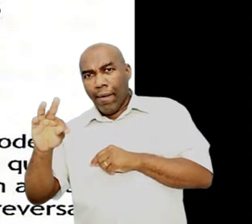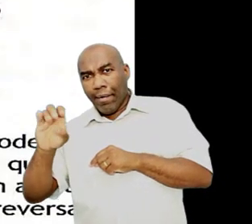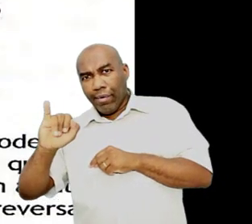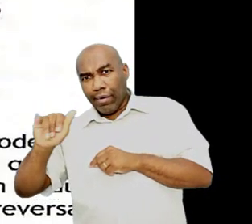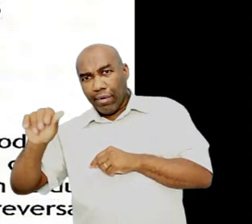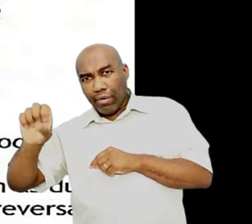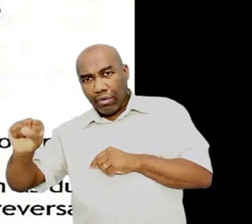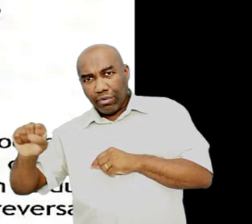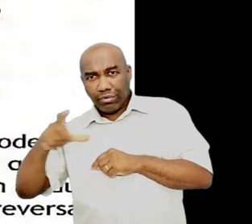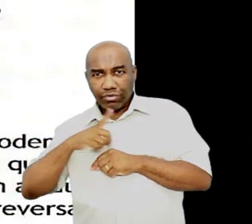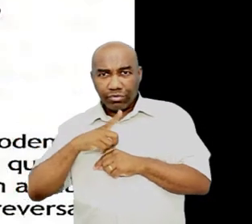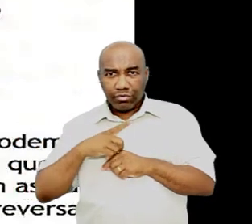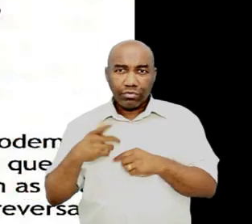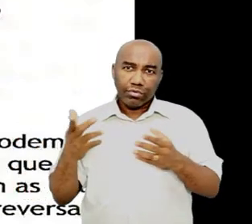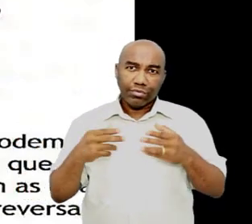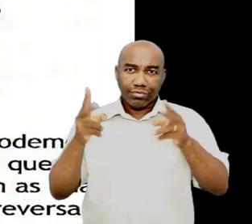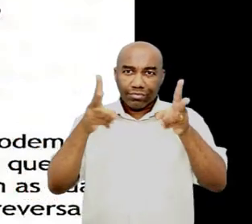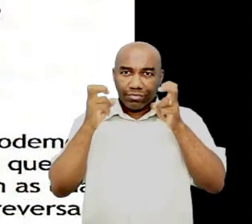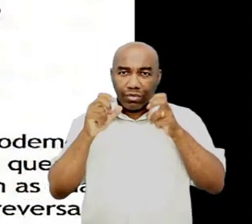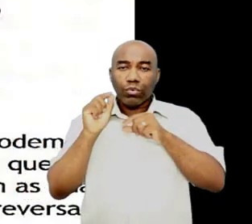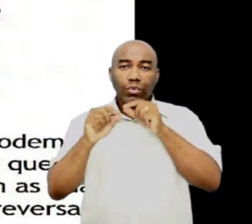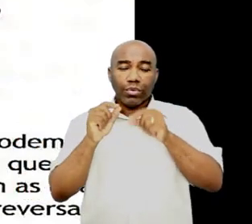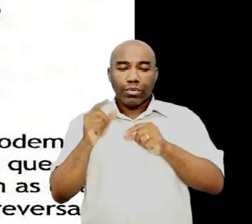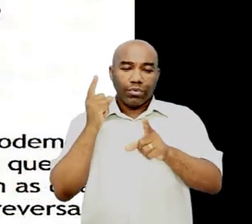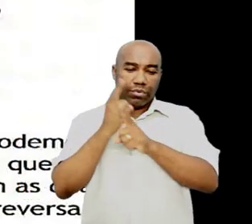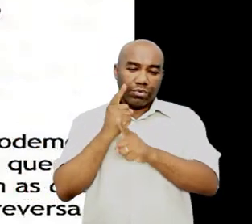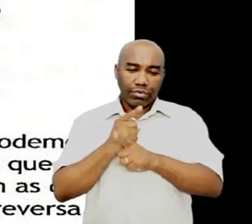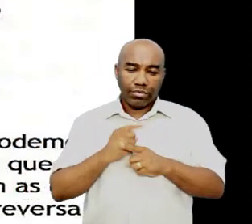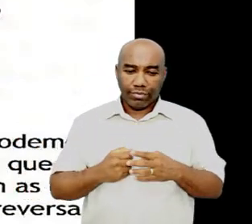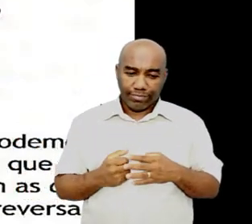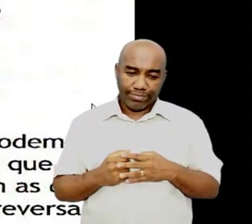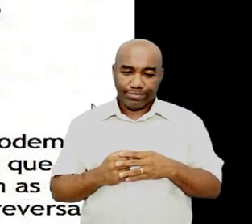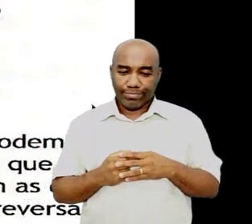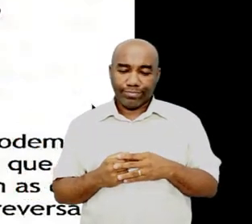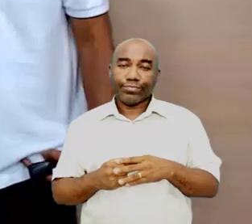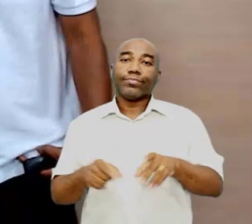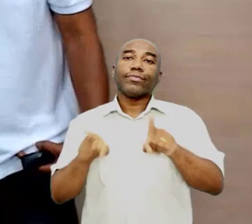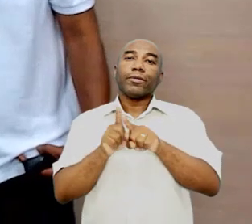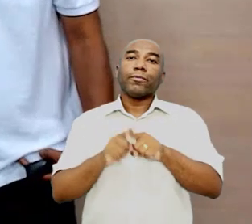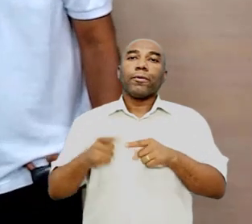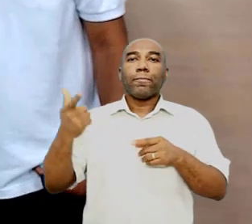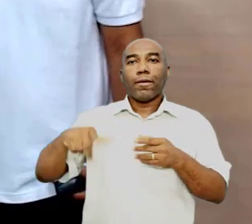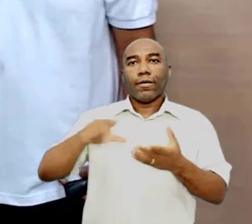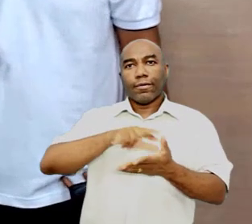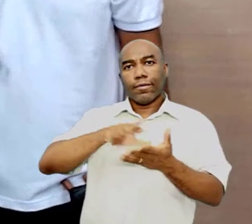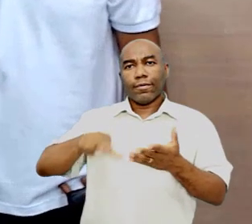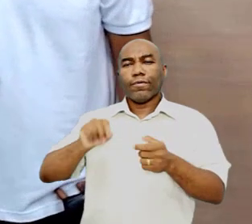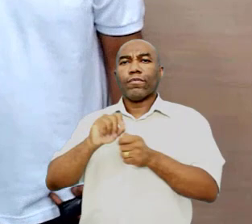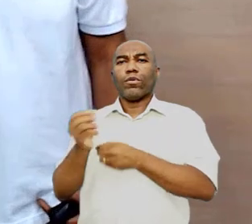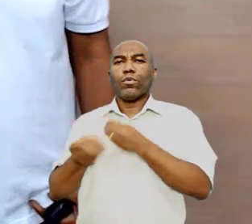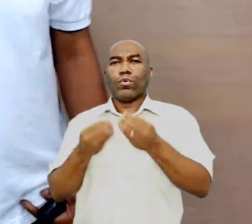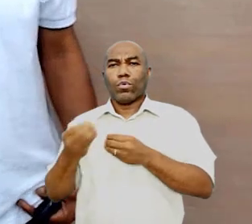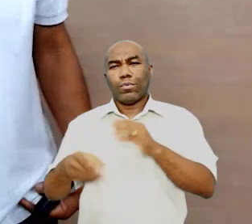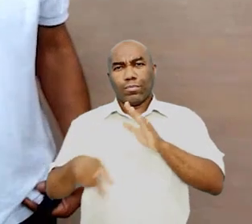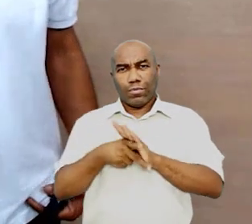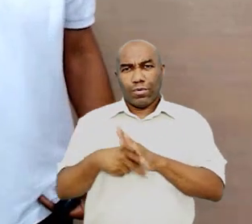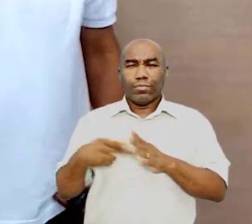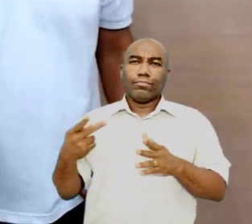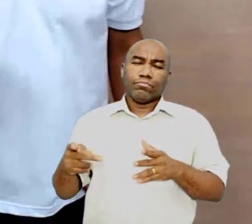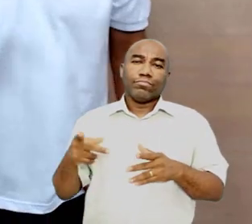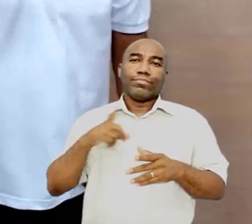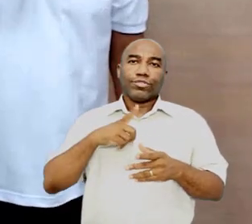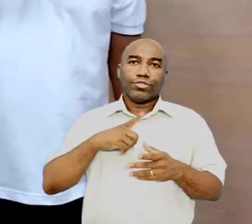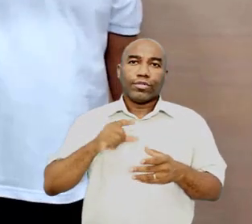GP120. Linguagem técnica, vamos para a simplicidade? Essas proteínas, ela tem afinidade, sabe por